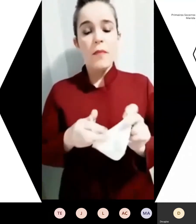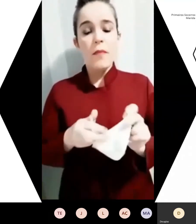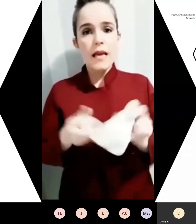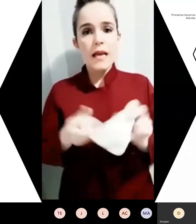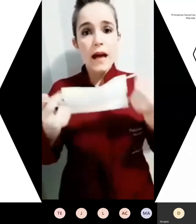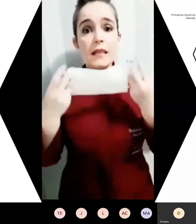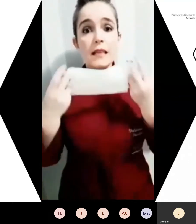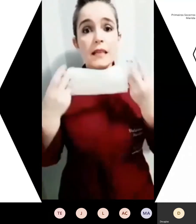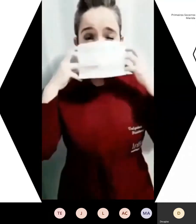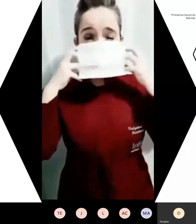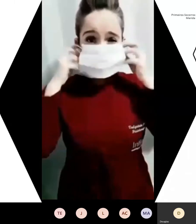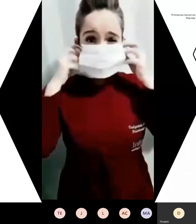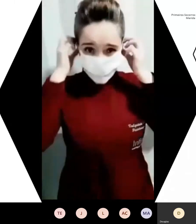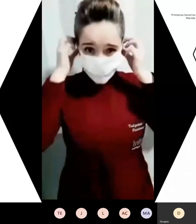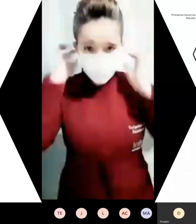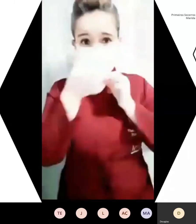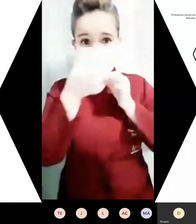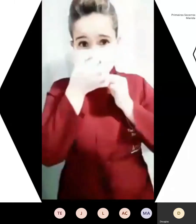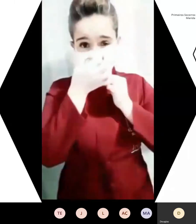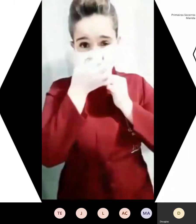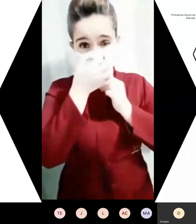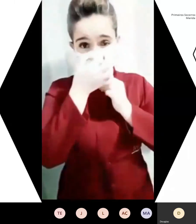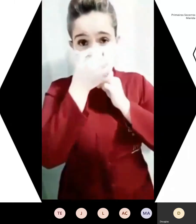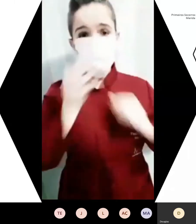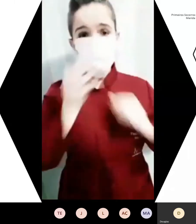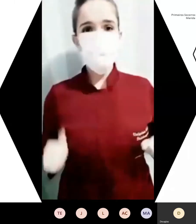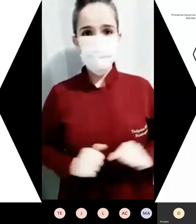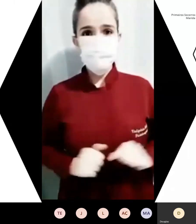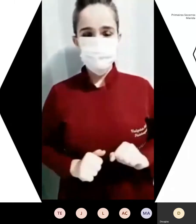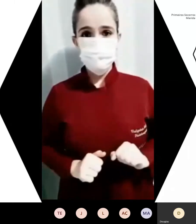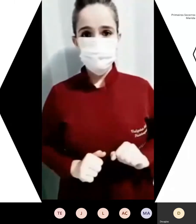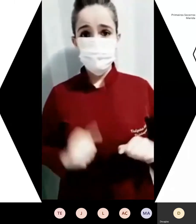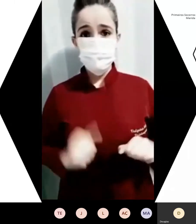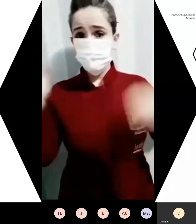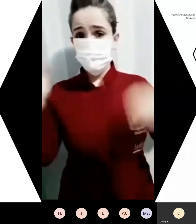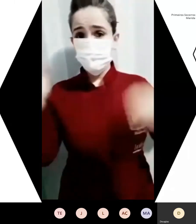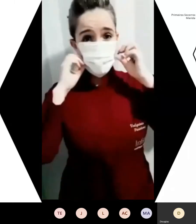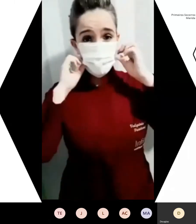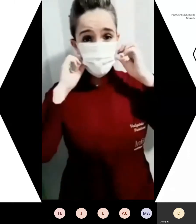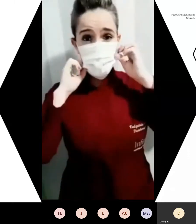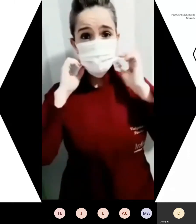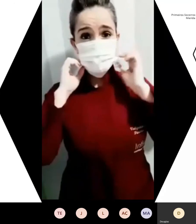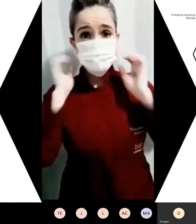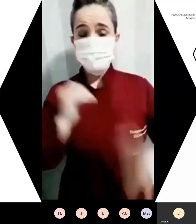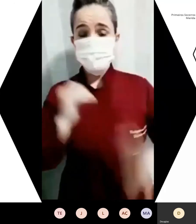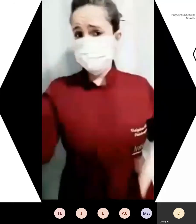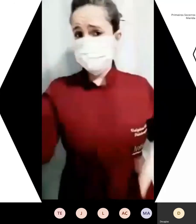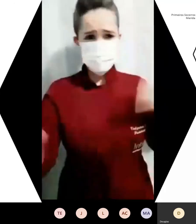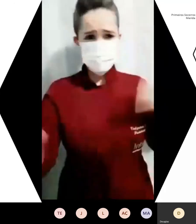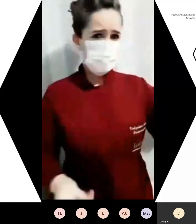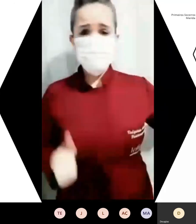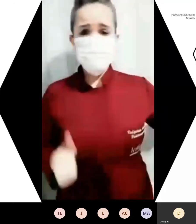máscara? Pegue a máscara e use ela dentro de casa. Vai fazer alguma